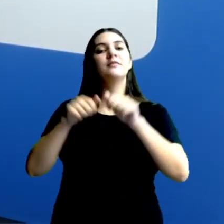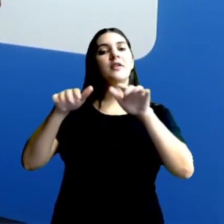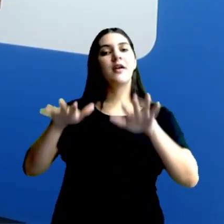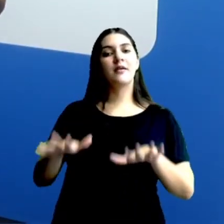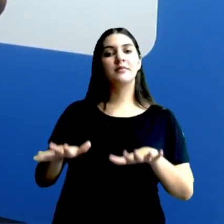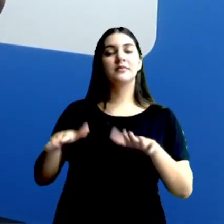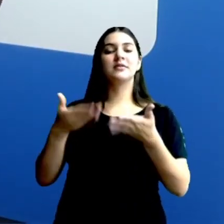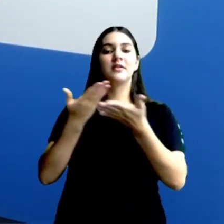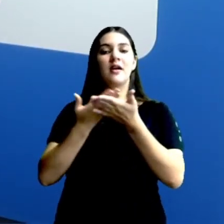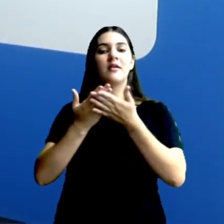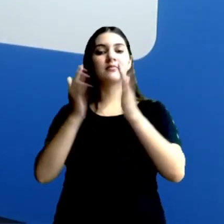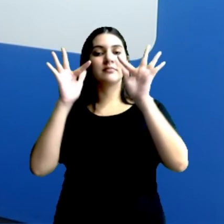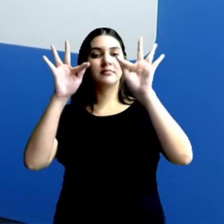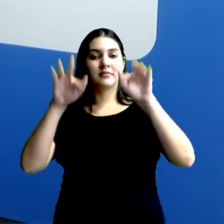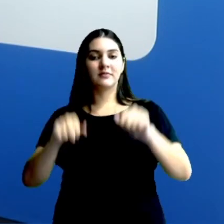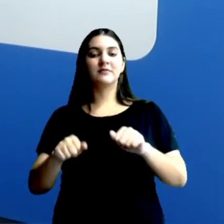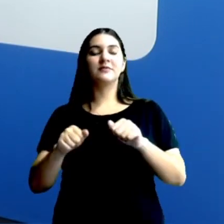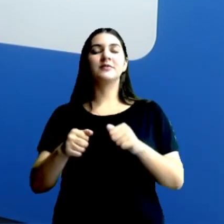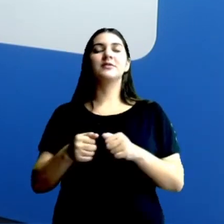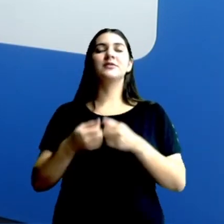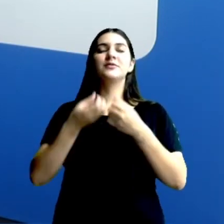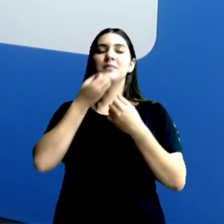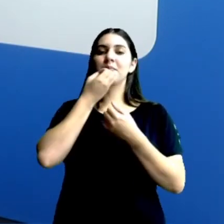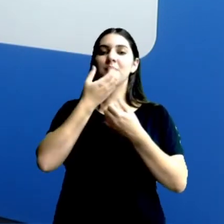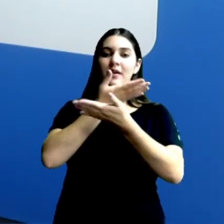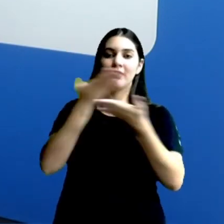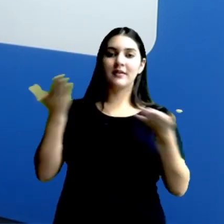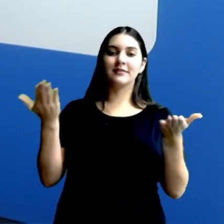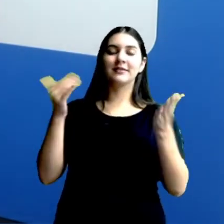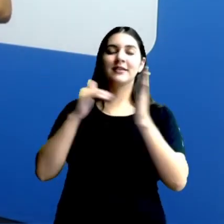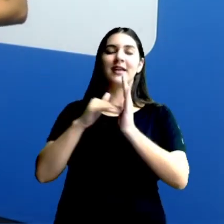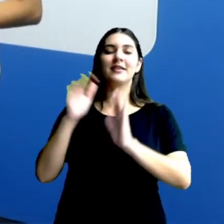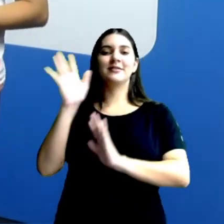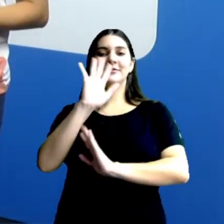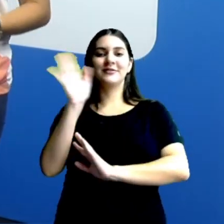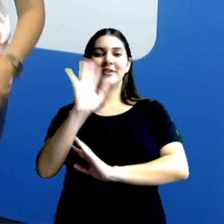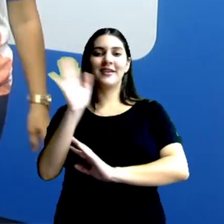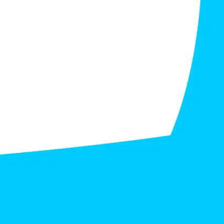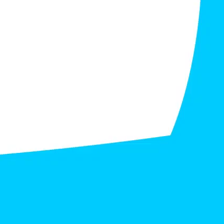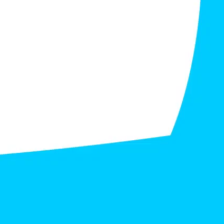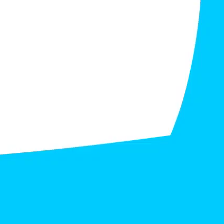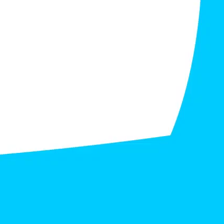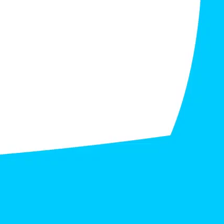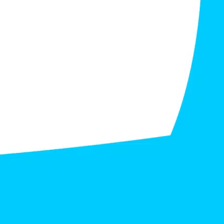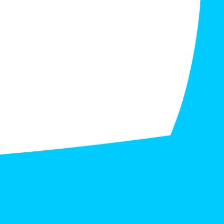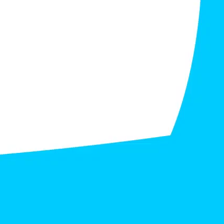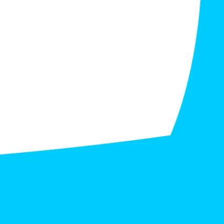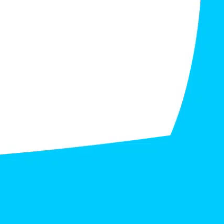aqui. Nossa aula de hoje se encerra. Fiquem bem e até a próxima, gente. Tchau!